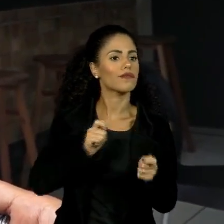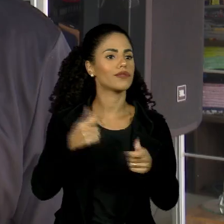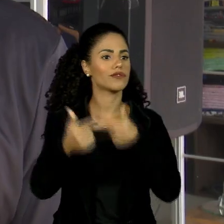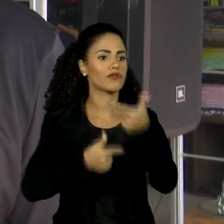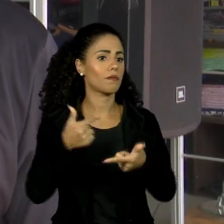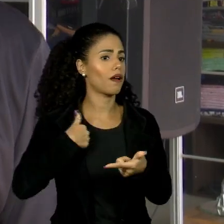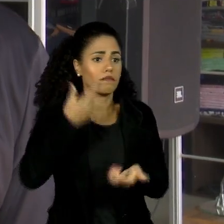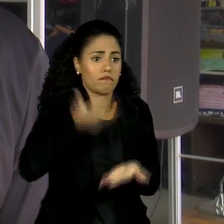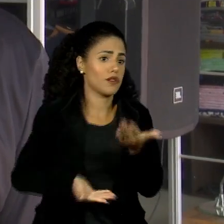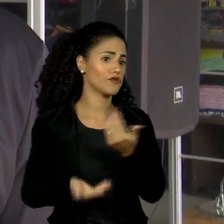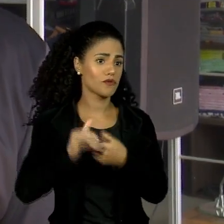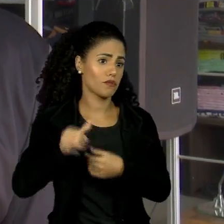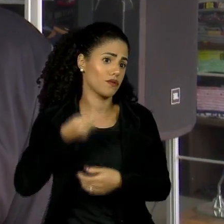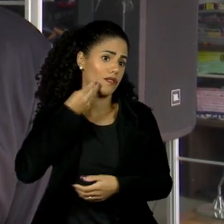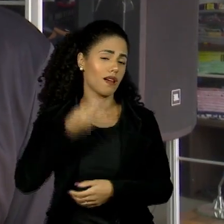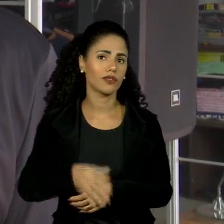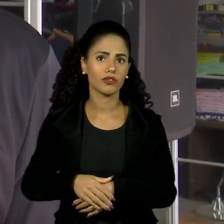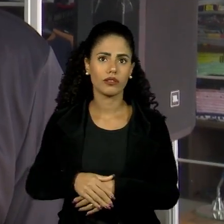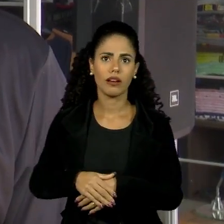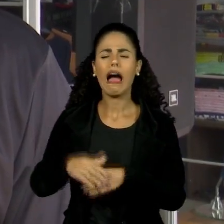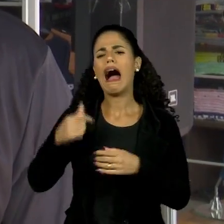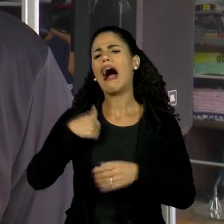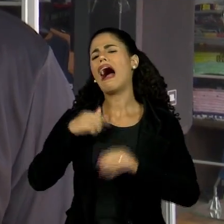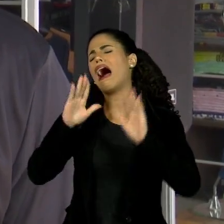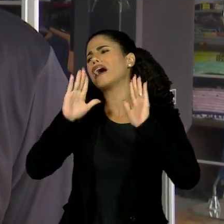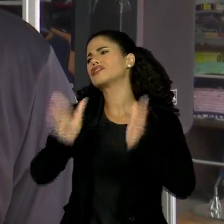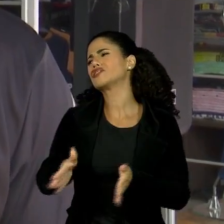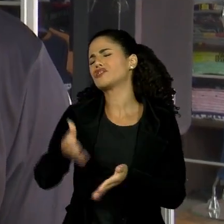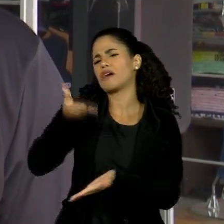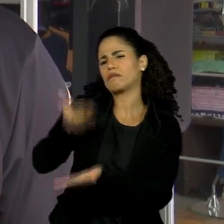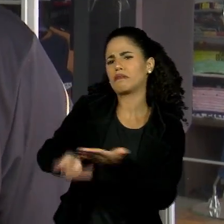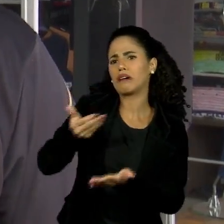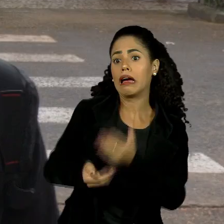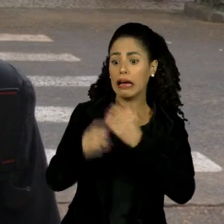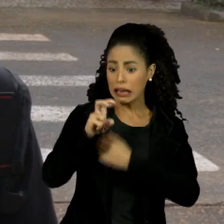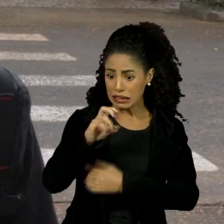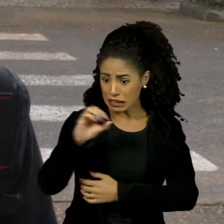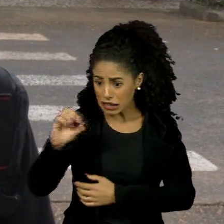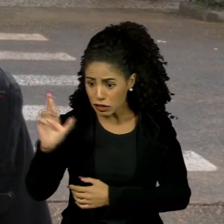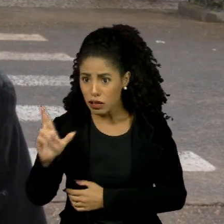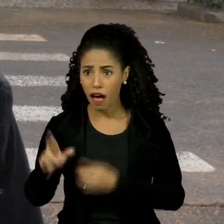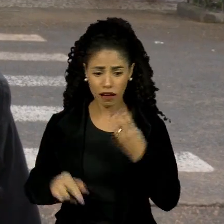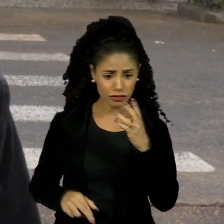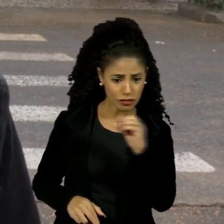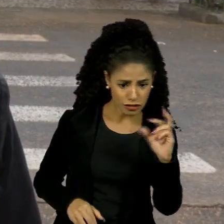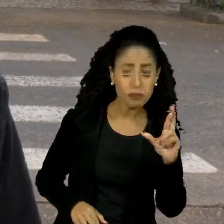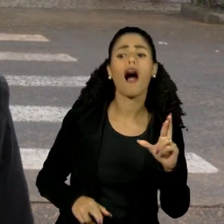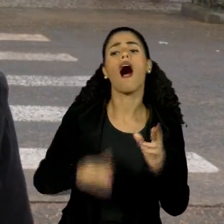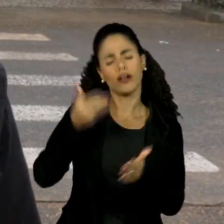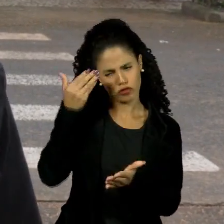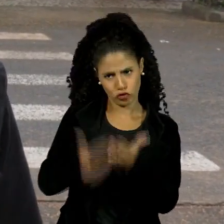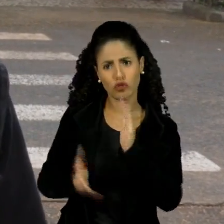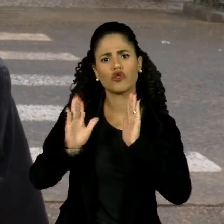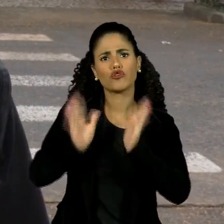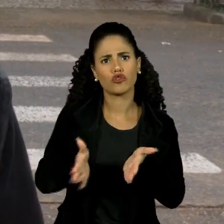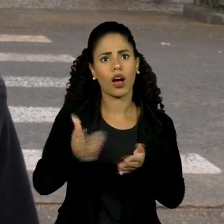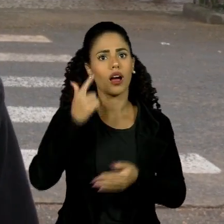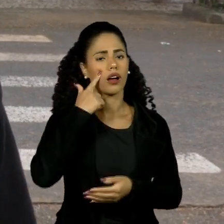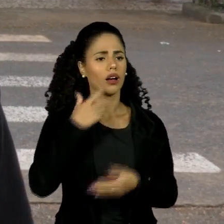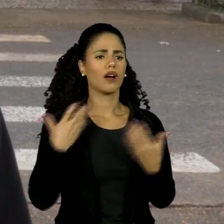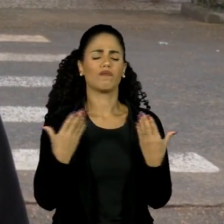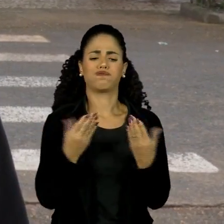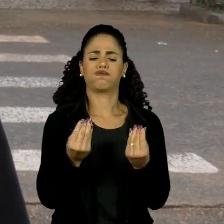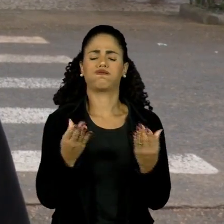mais ir. Eu já perdi demais, menino, botei a questão de 500, 300 reais. Eu não lembro exatamente quantas que já foi, porque já foi